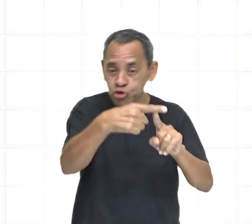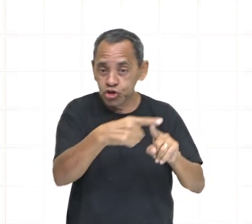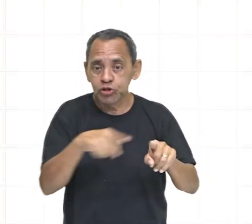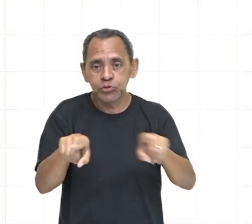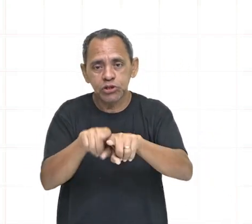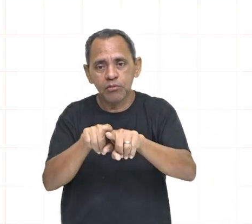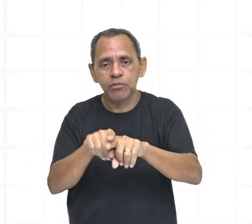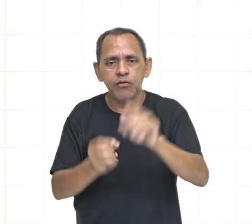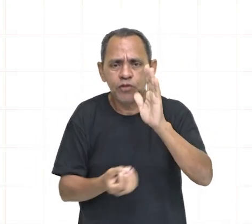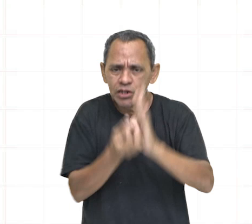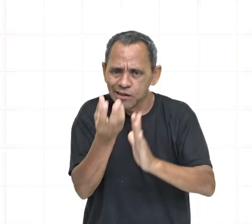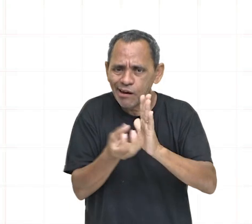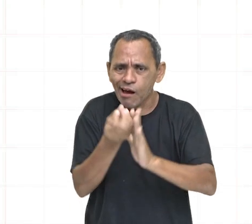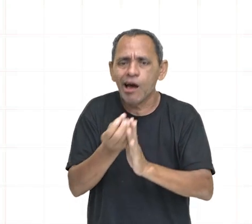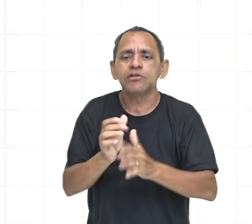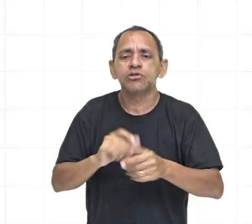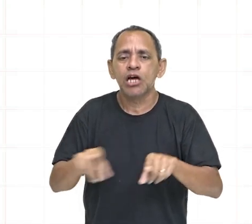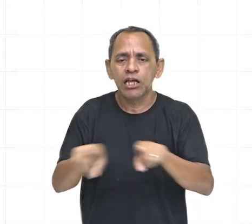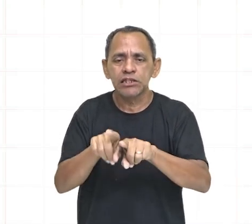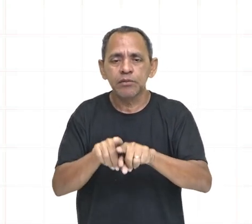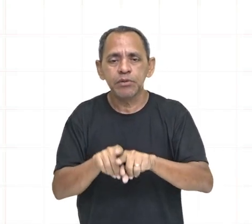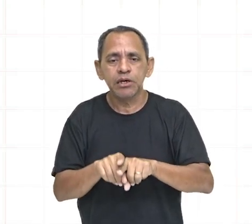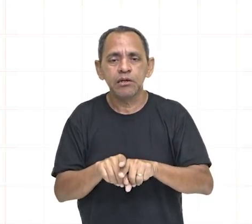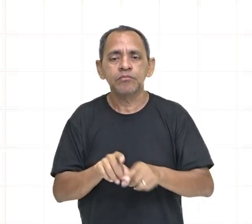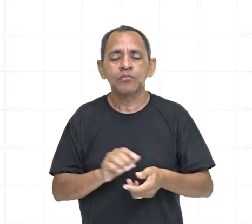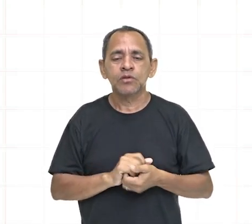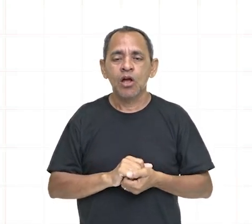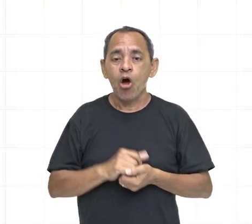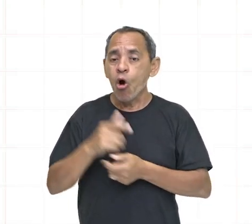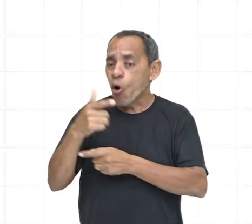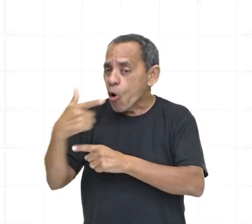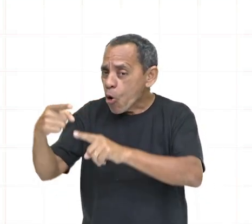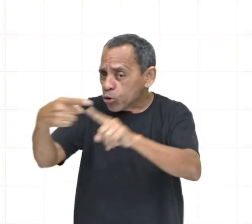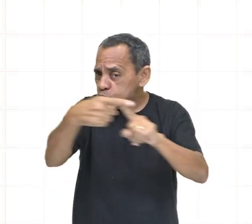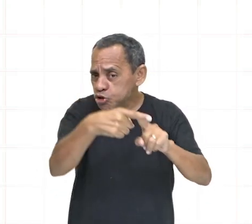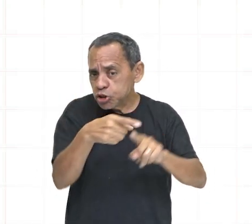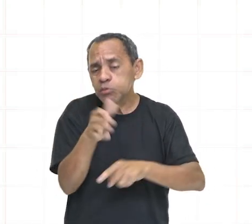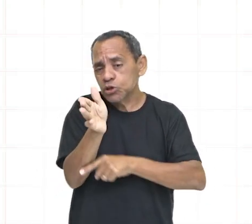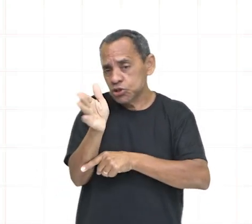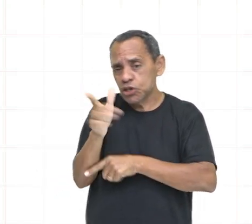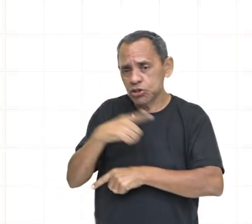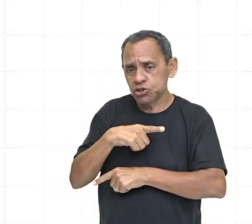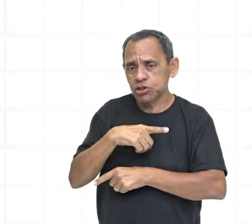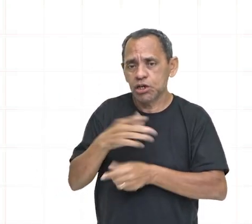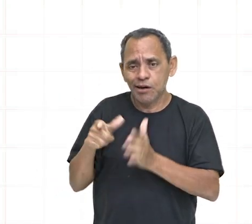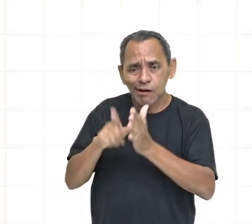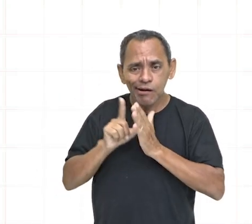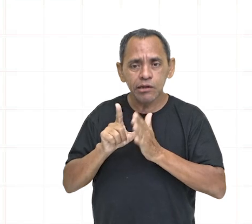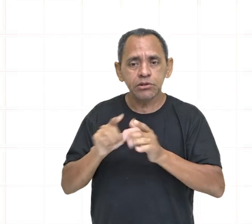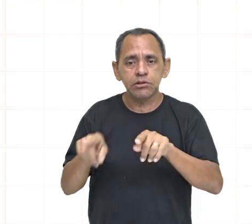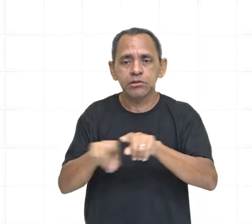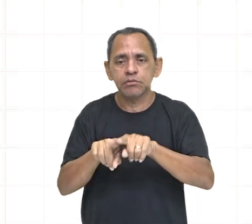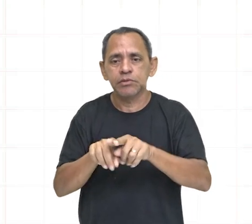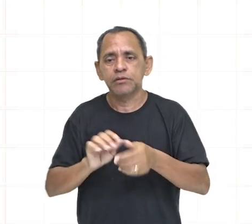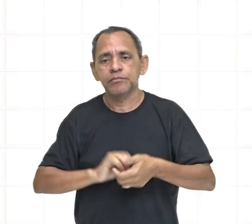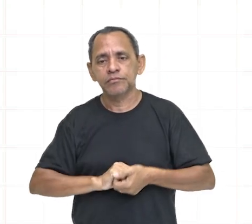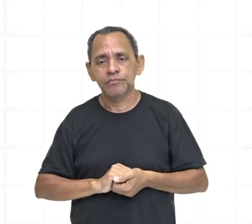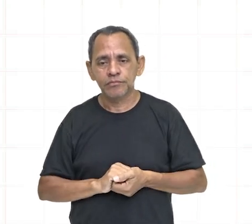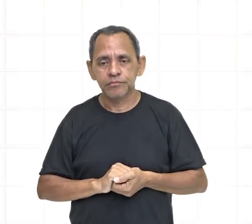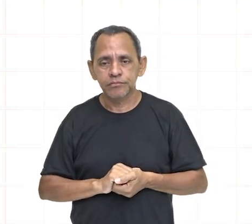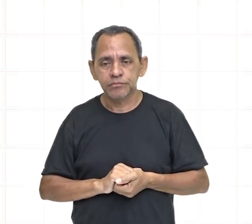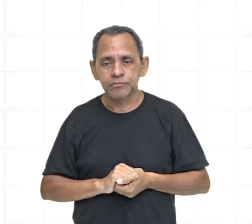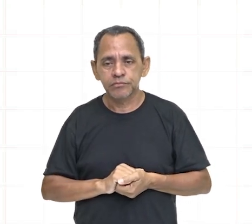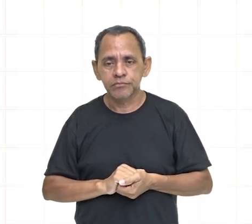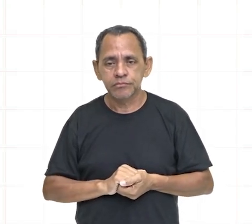sendo criadas, além das que já existiam, né, me perdoem, foram sendo ampliadas. Nós